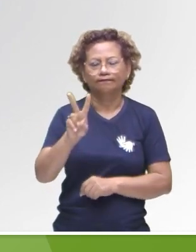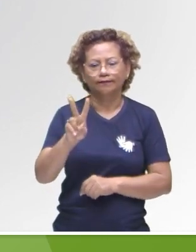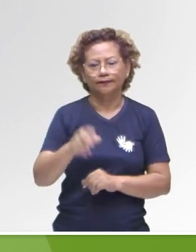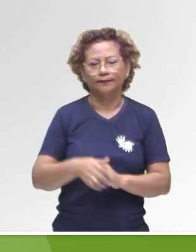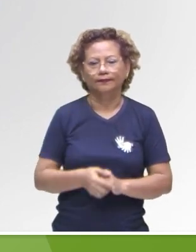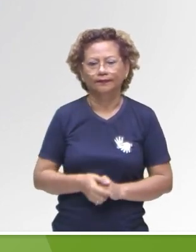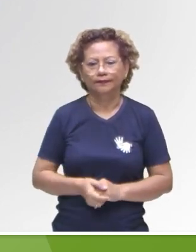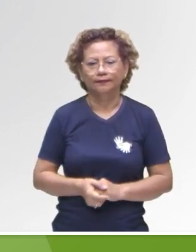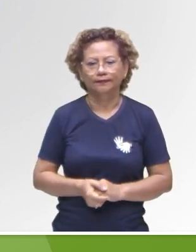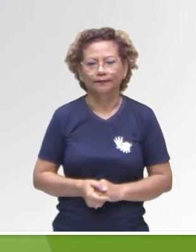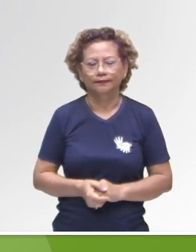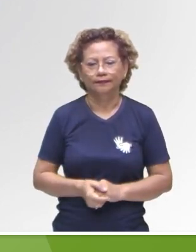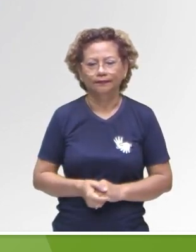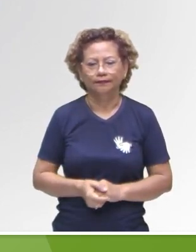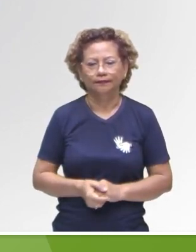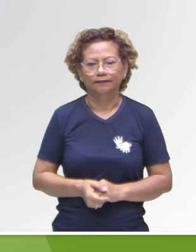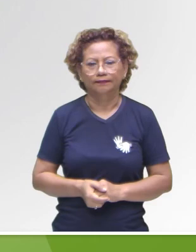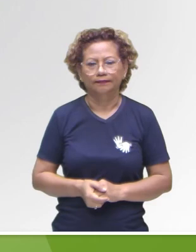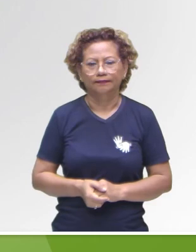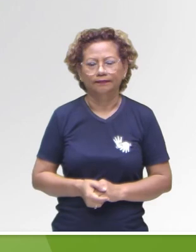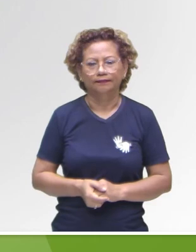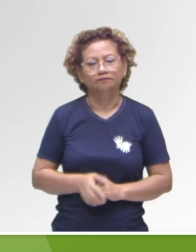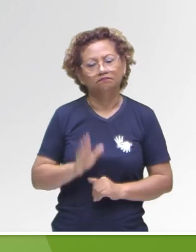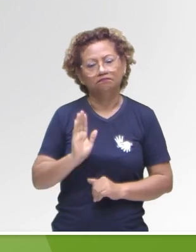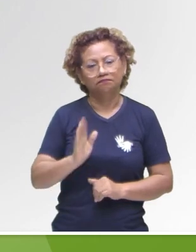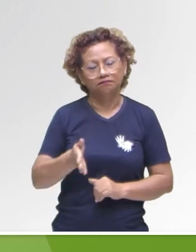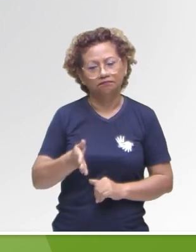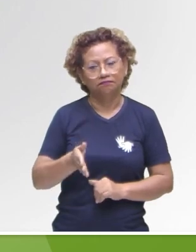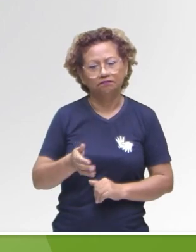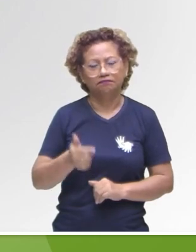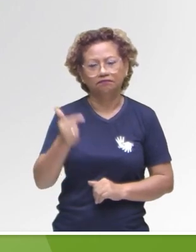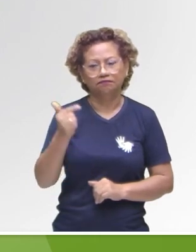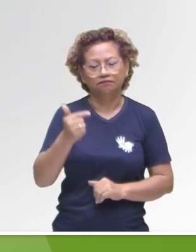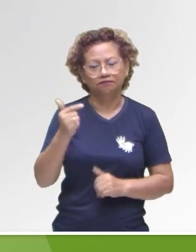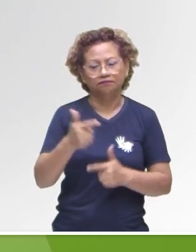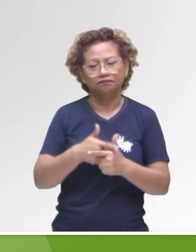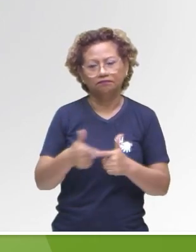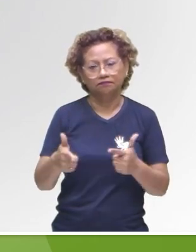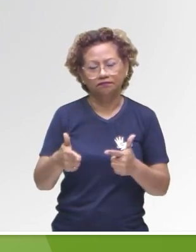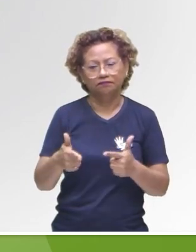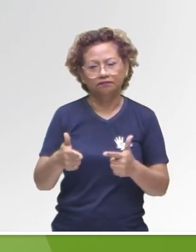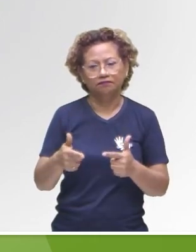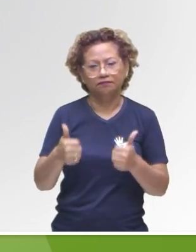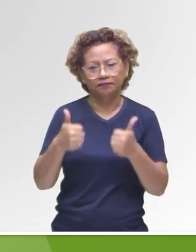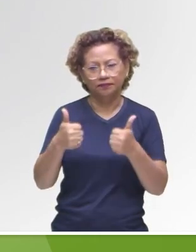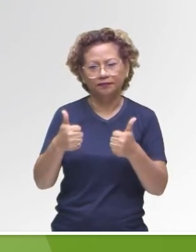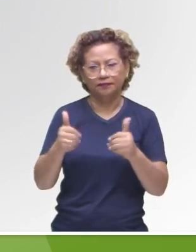ser de 9, né? Já que a carga é dividida.